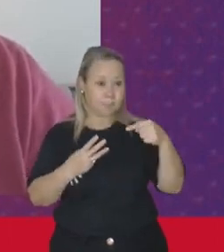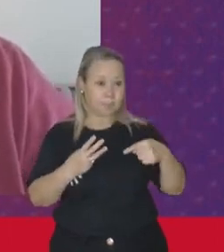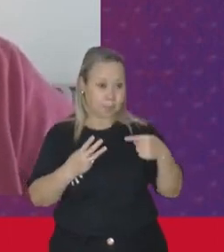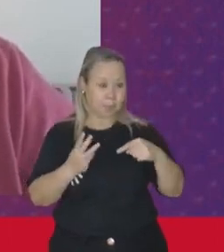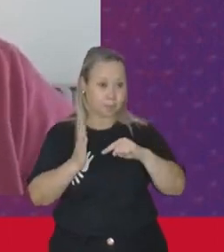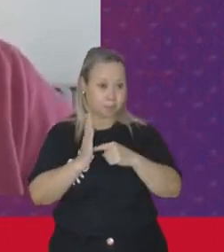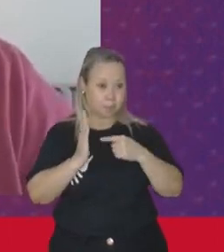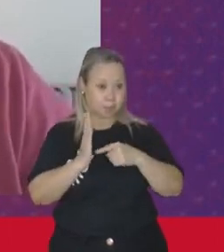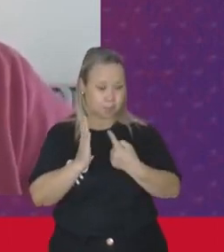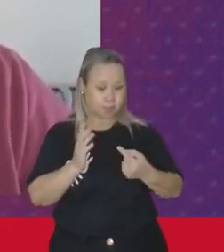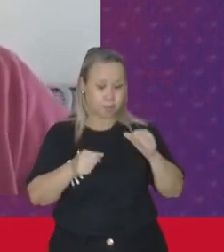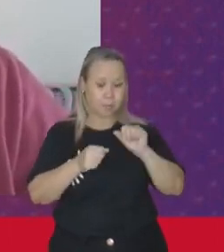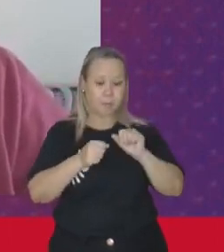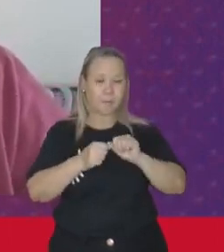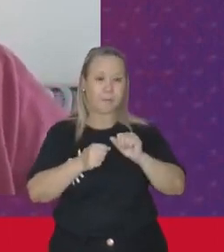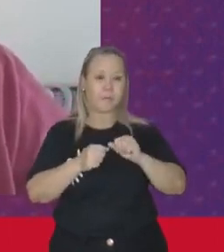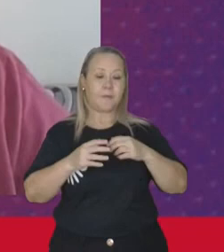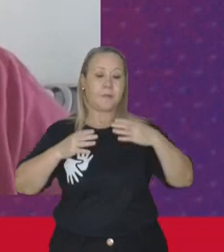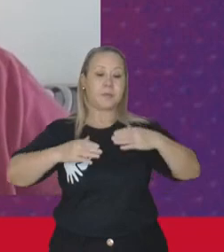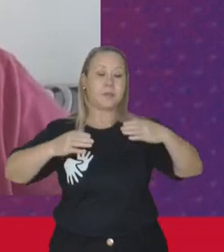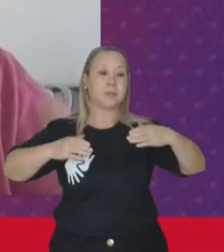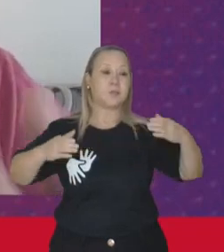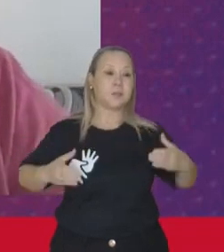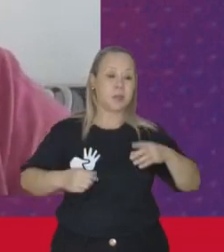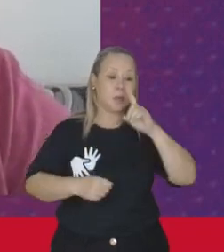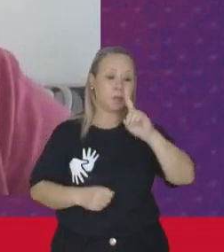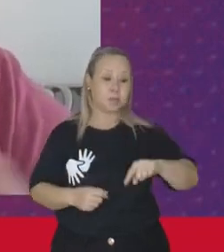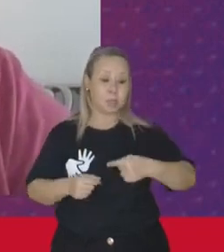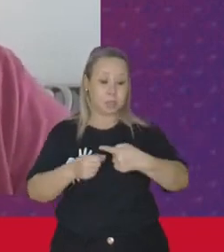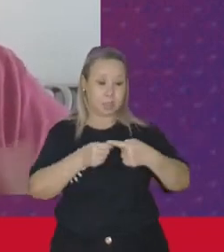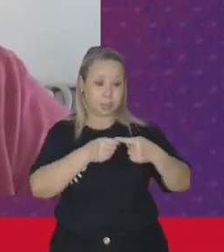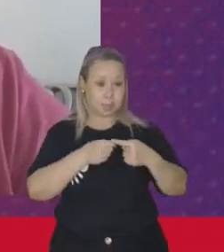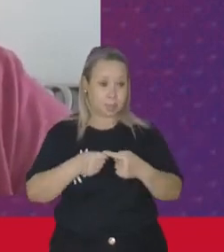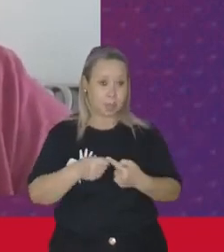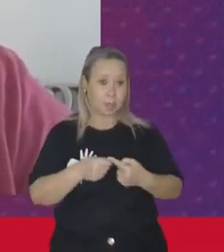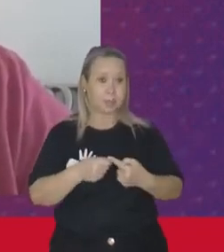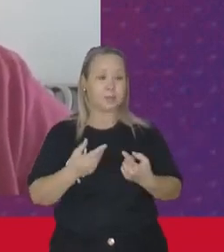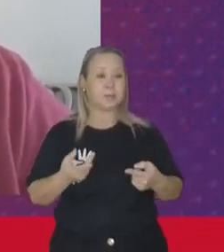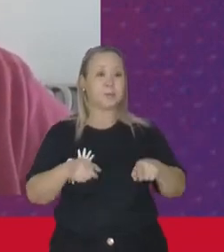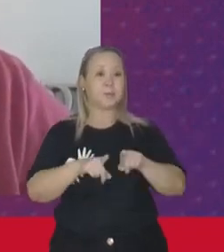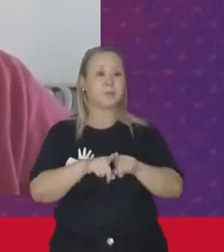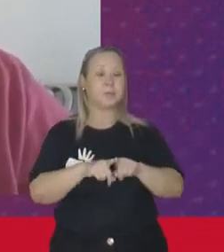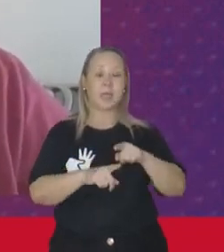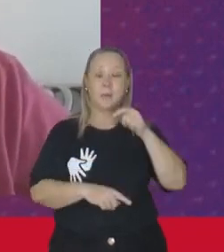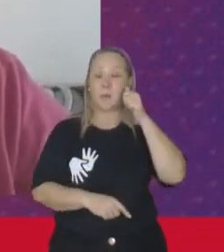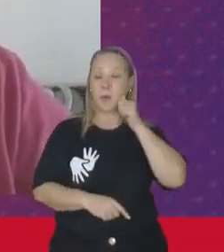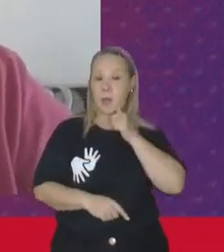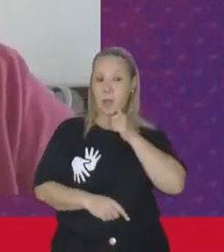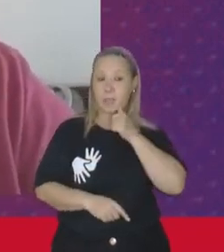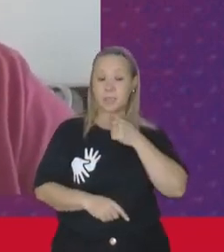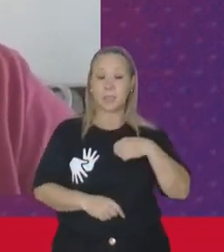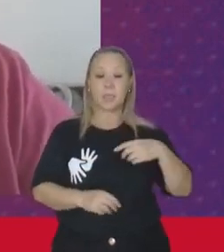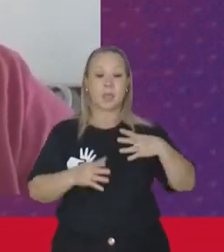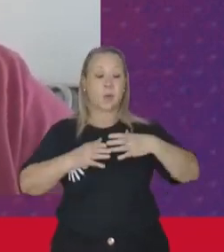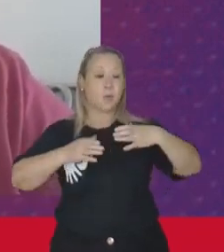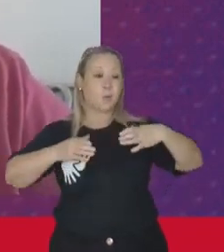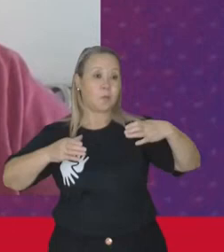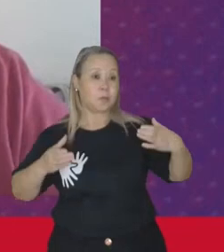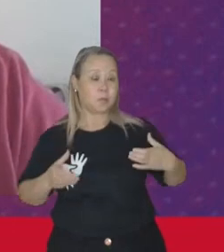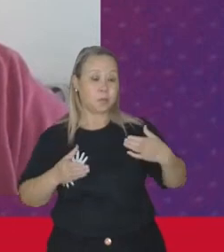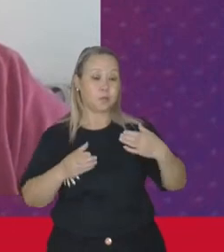fazer a dimensão direito à cidade e mulheres, né? Uma dimensão